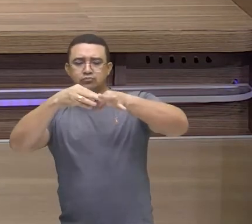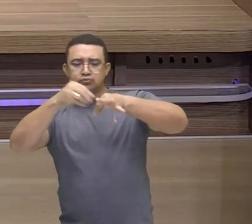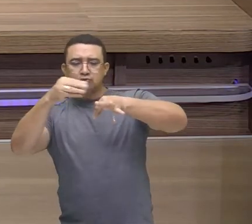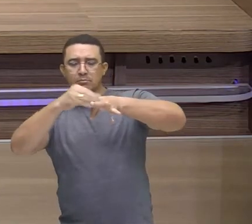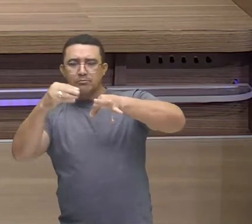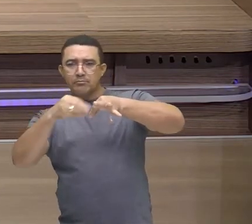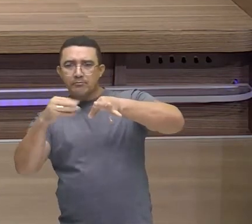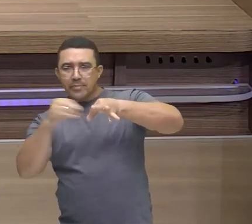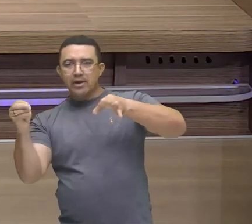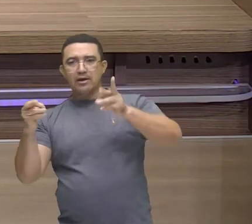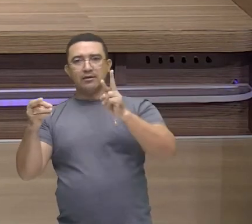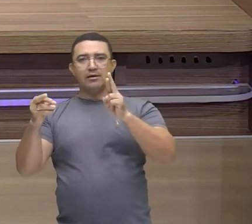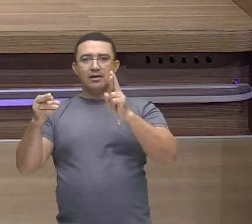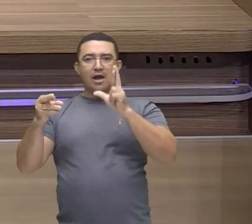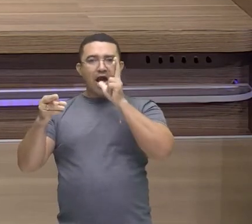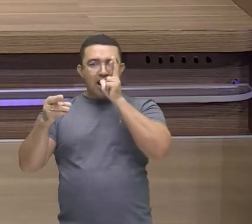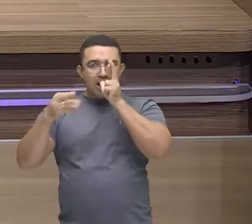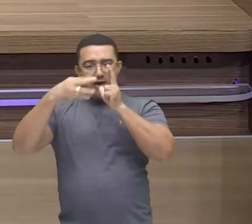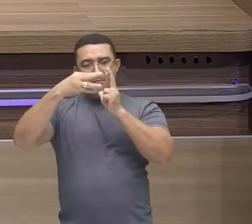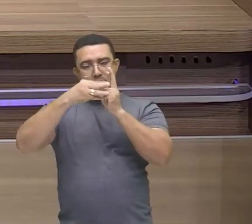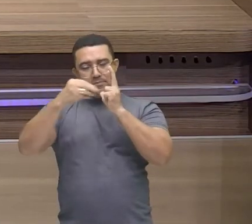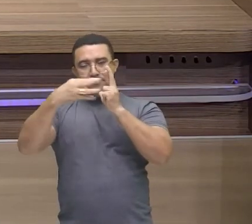começa a desenvolver